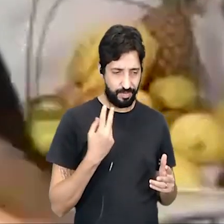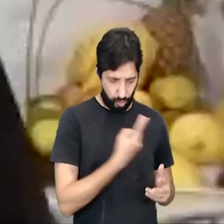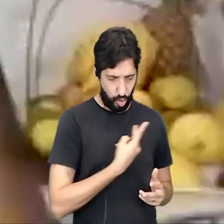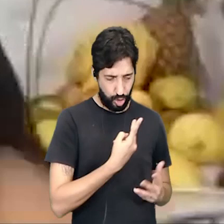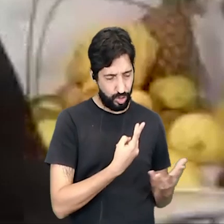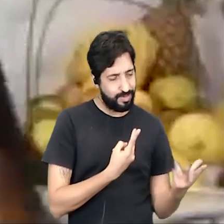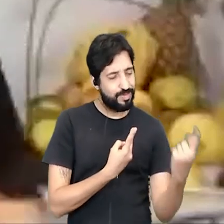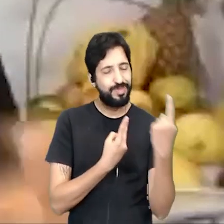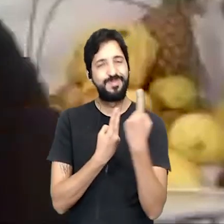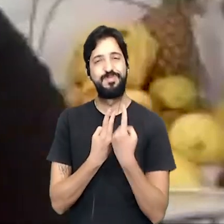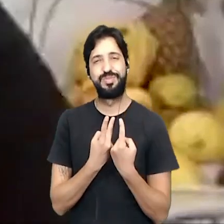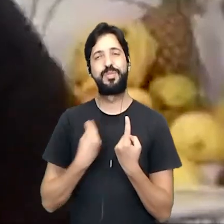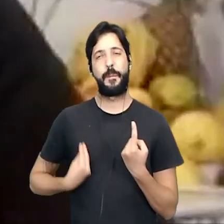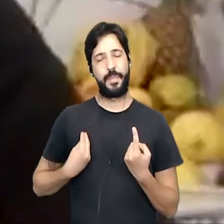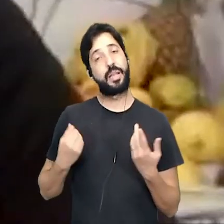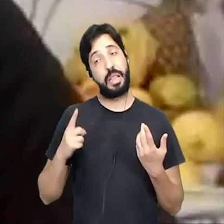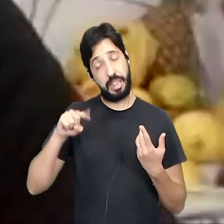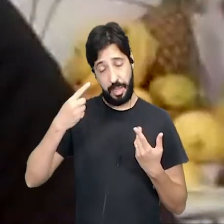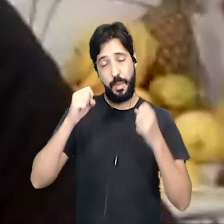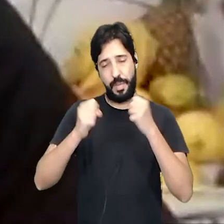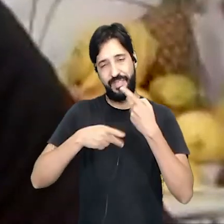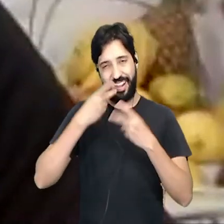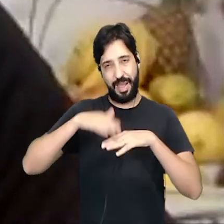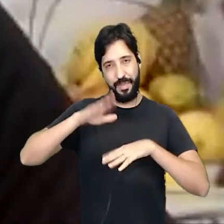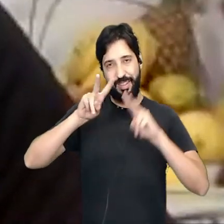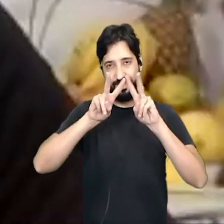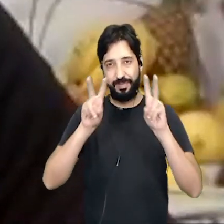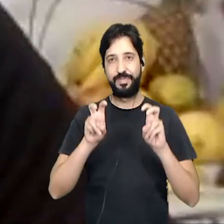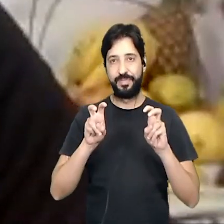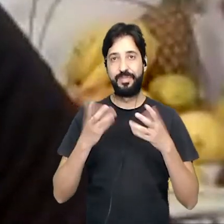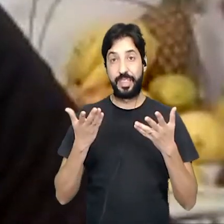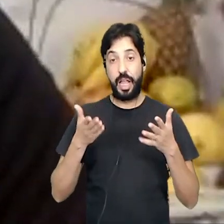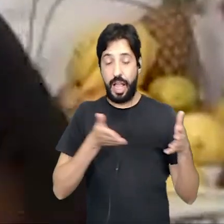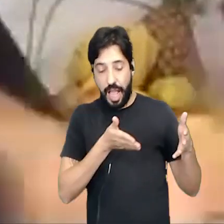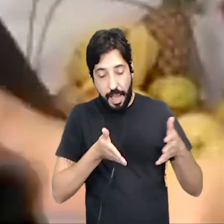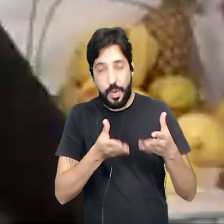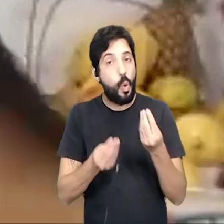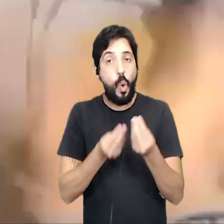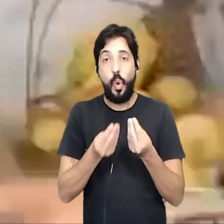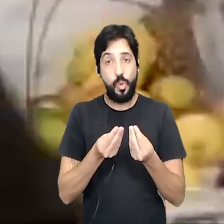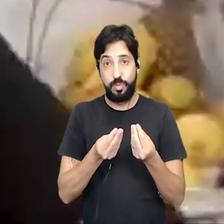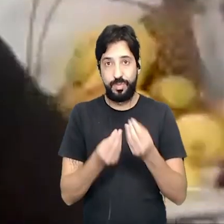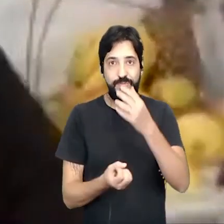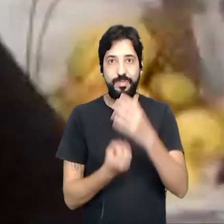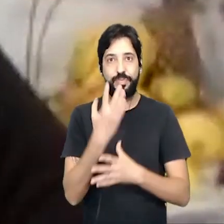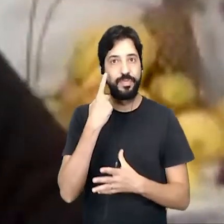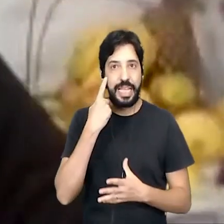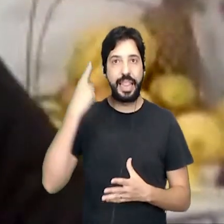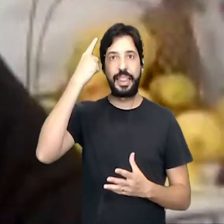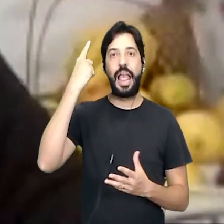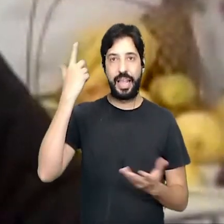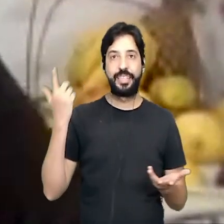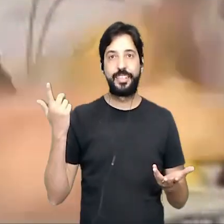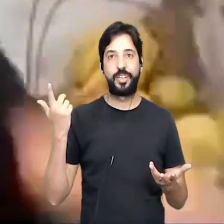forma, esteve ali com a gente. Não sei, talvez depois a gente pode falar mais sobre isso, assim, só para dar esse caminho de como foi a